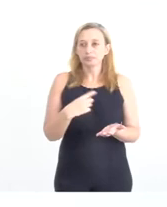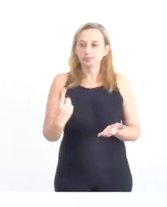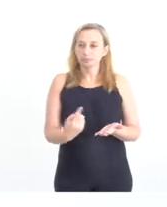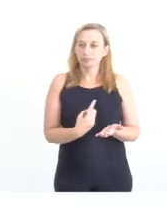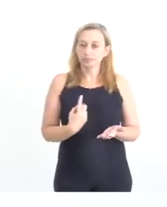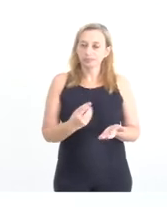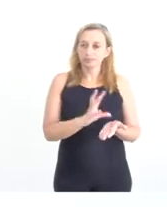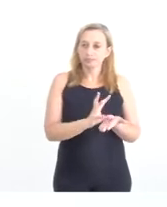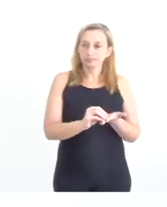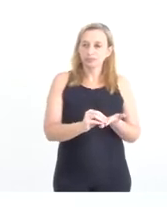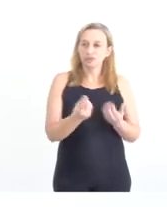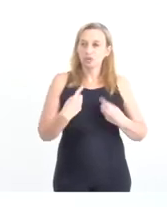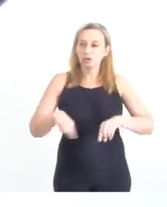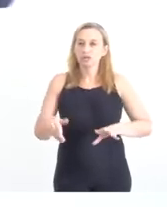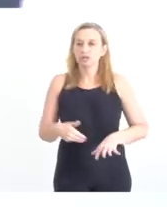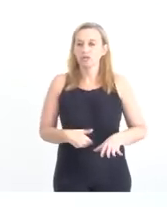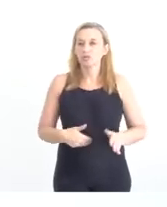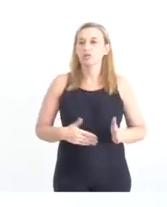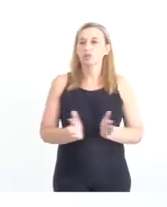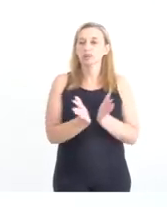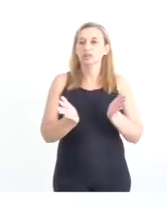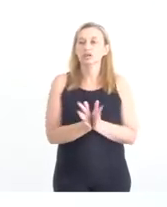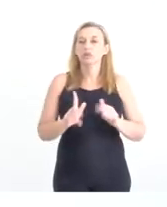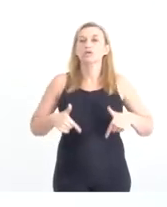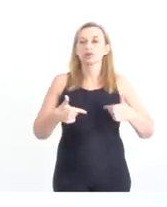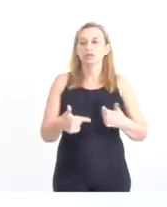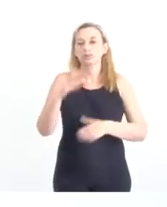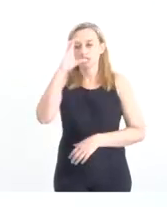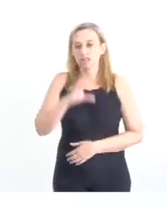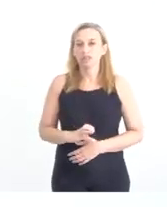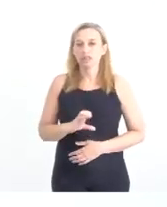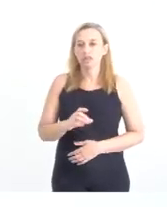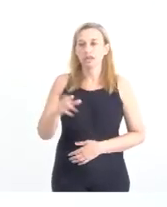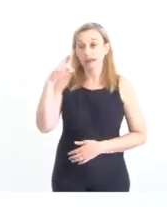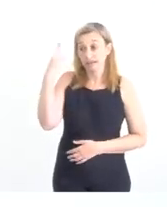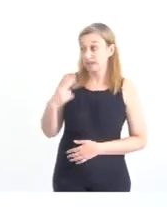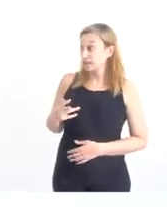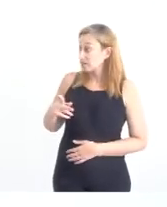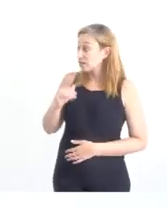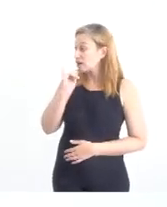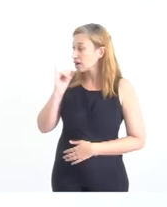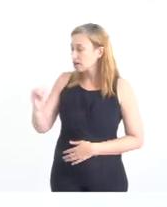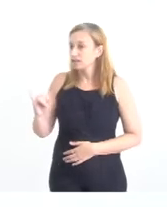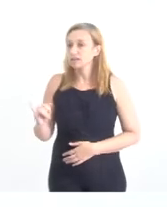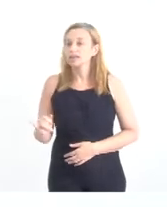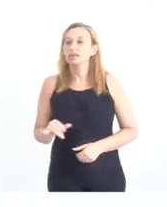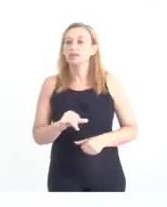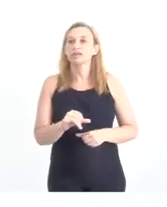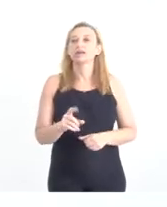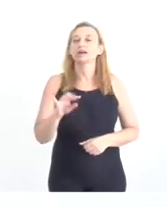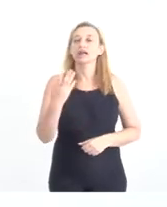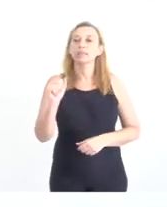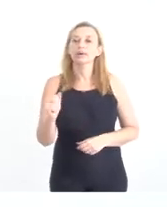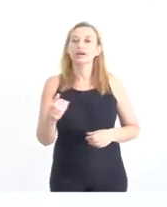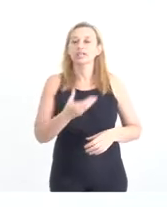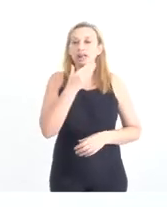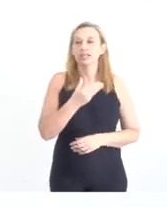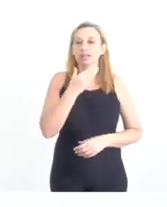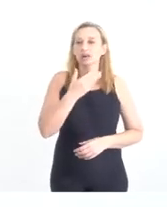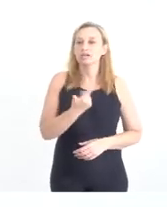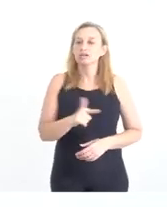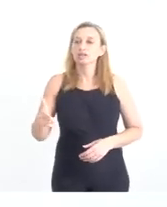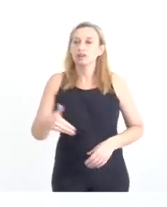o combate à fome o combate a miséria quando a ação pela cidadania e anunciou que a relançar a campanha Natal sem fome